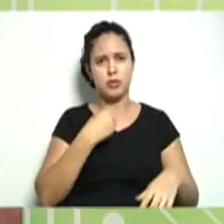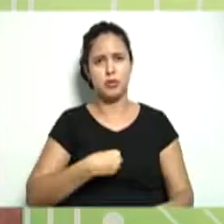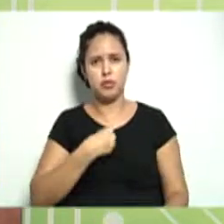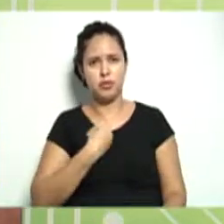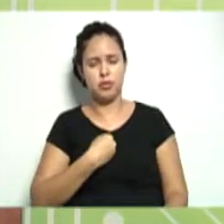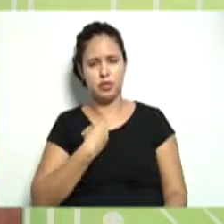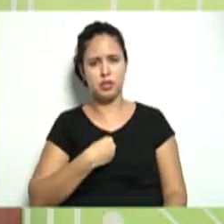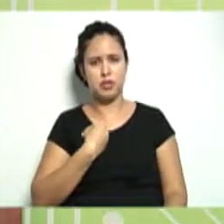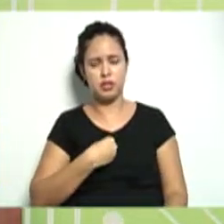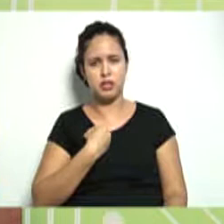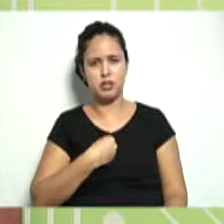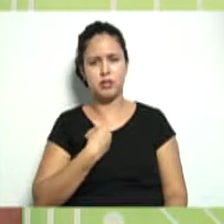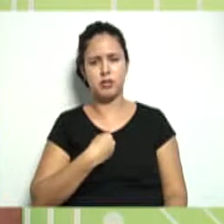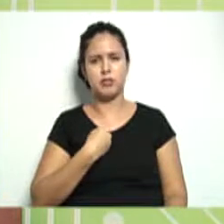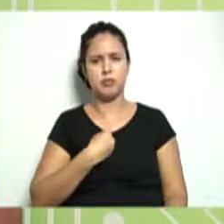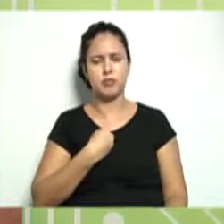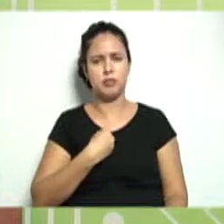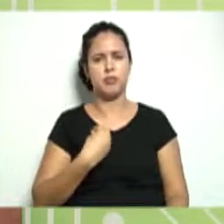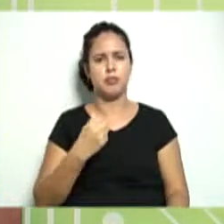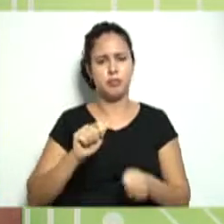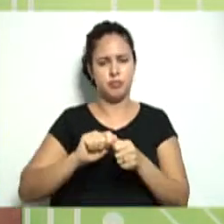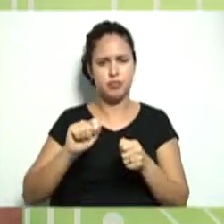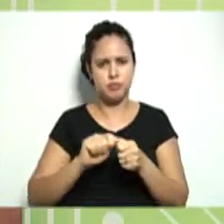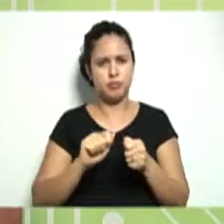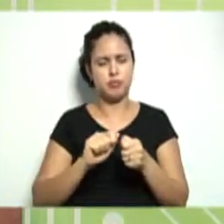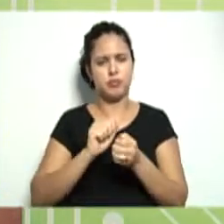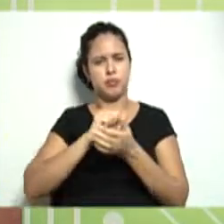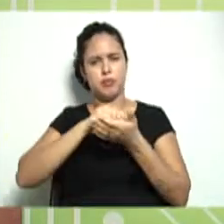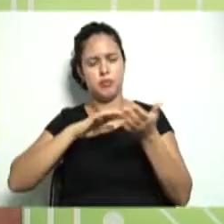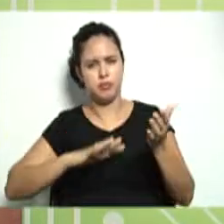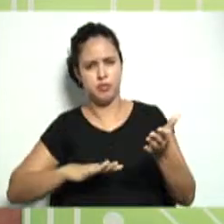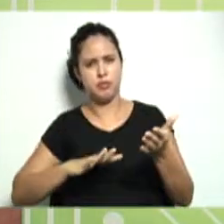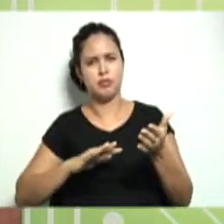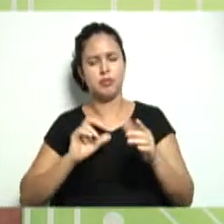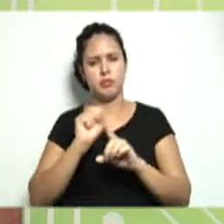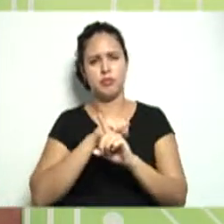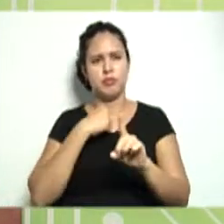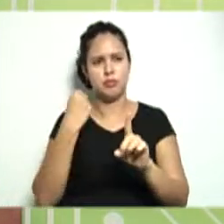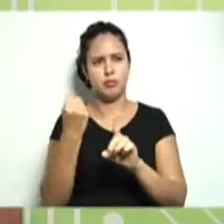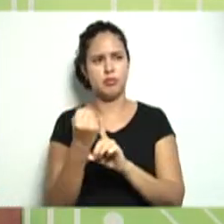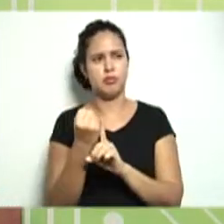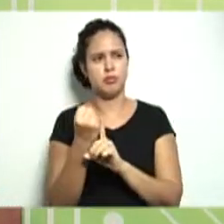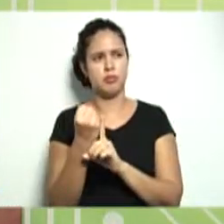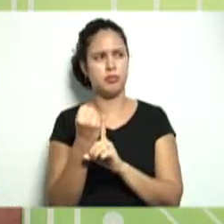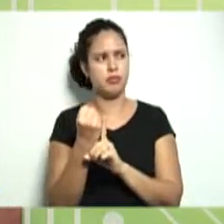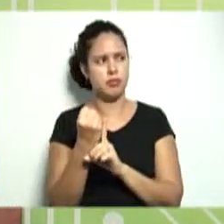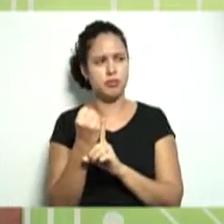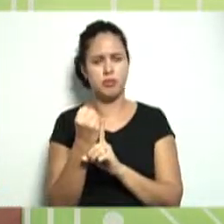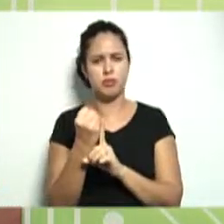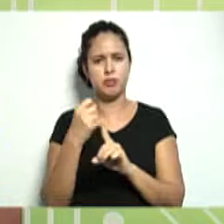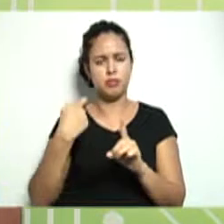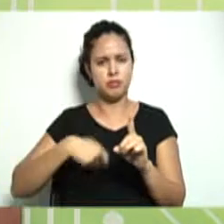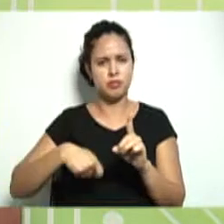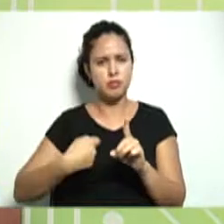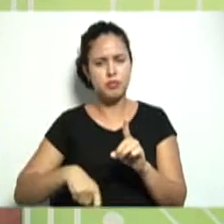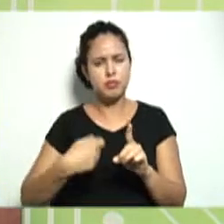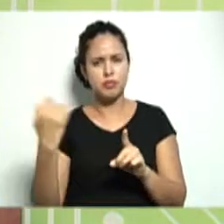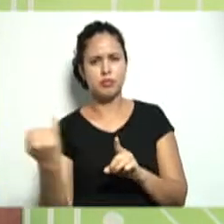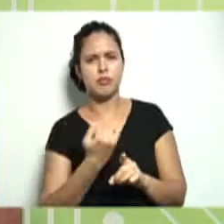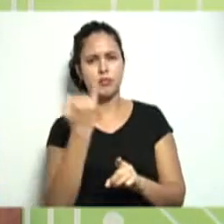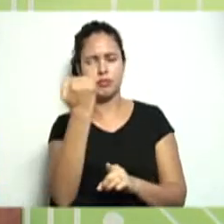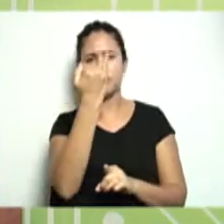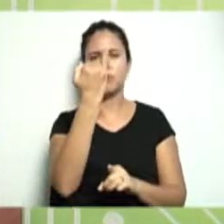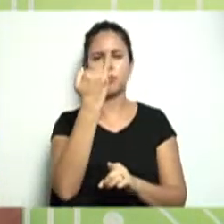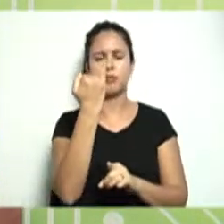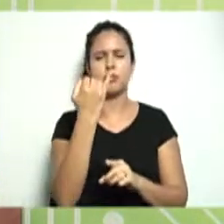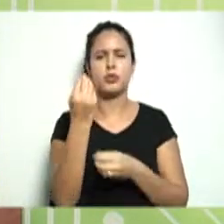do processo de realizar as atividades que aquela sociedade considerava importantes, da forma como aquela sociedade